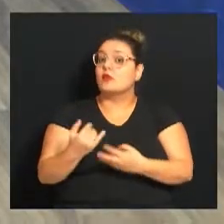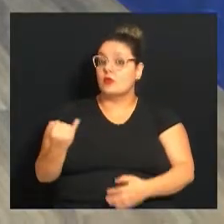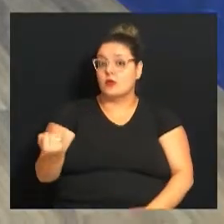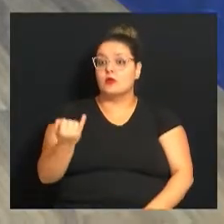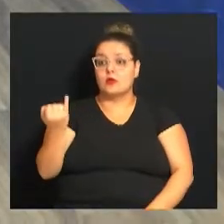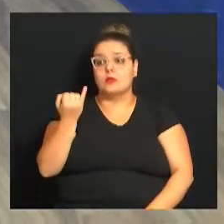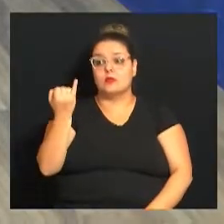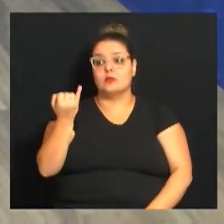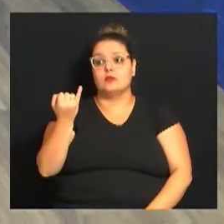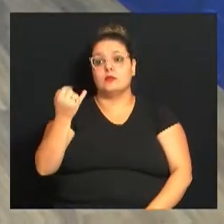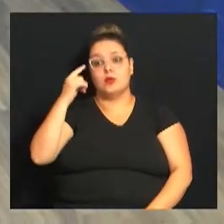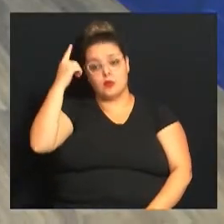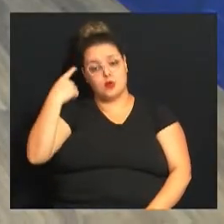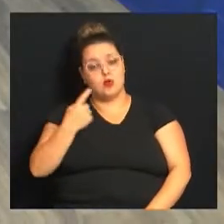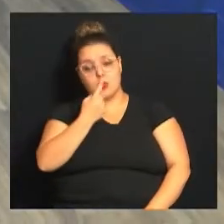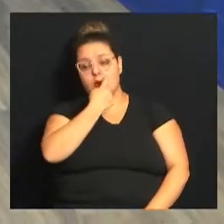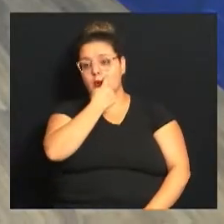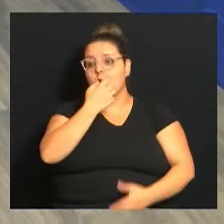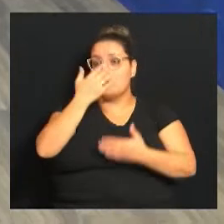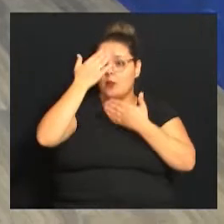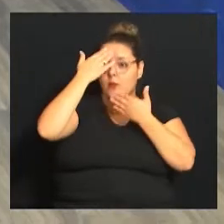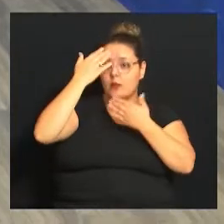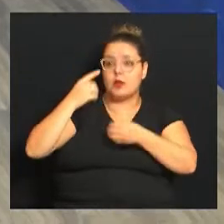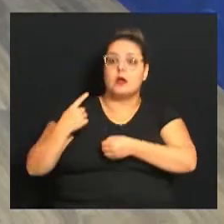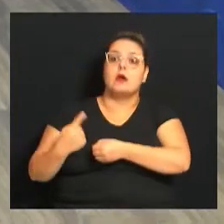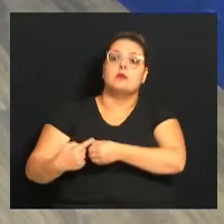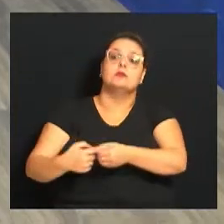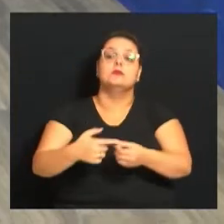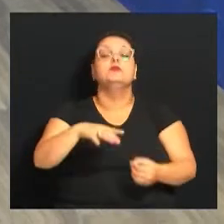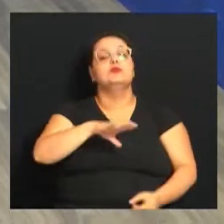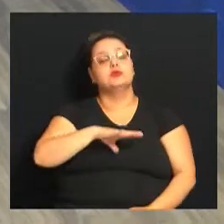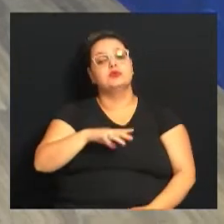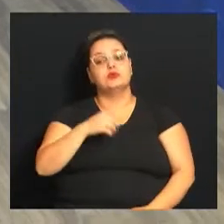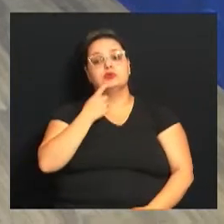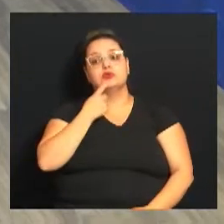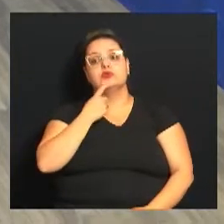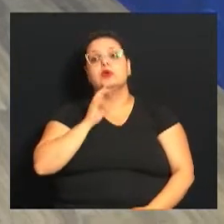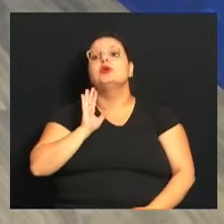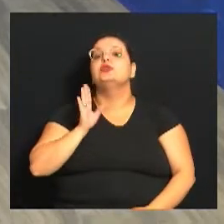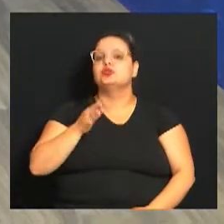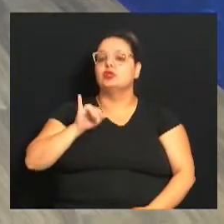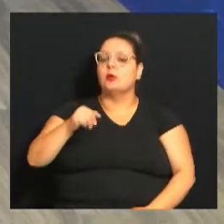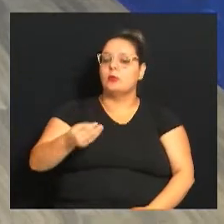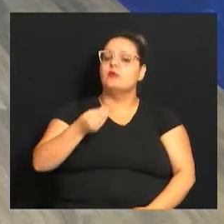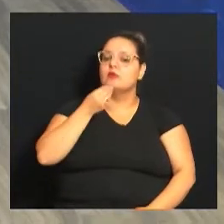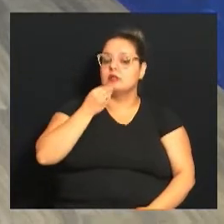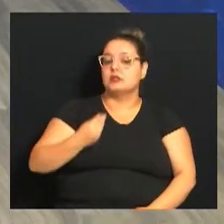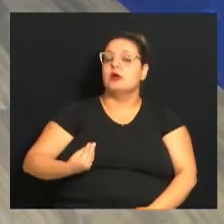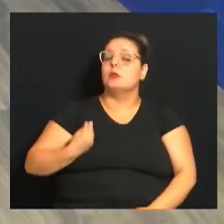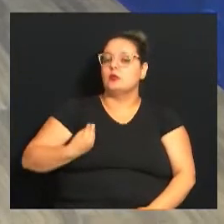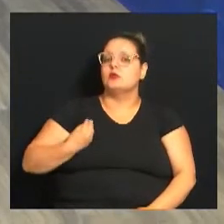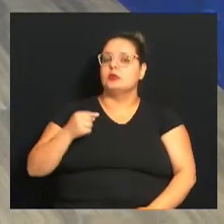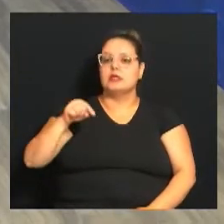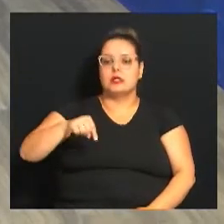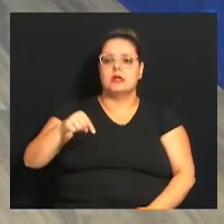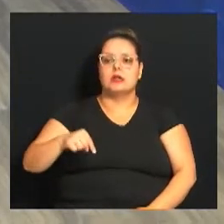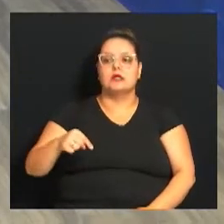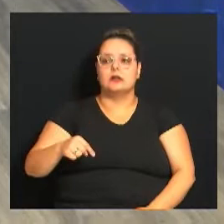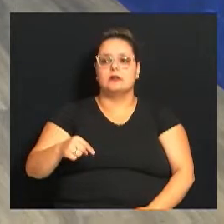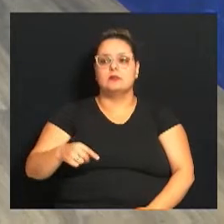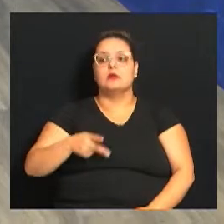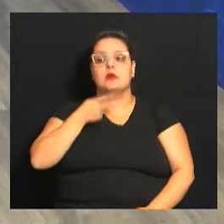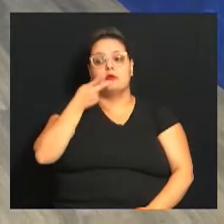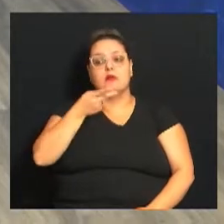Mirna Abreu, muito obrigado pelas notícias da Metrópole de Campinas. Já quero aproveitar sua presença aqui nos nossos estúdios para nós falarmos